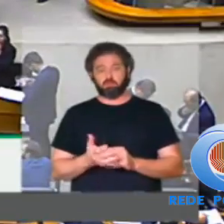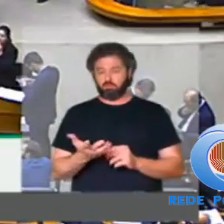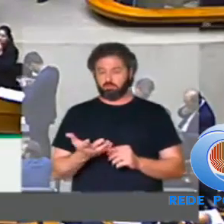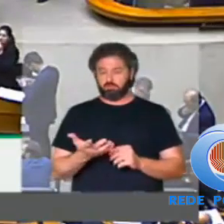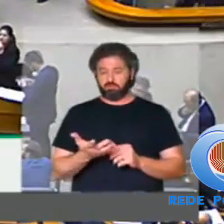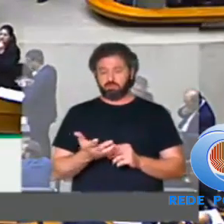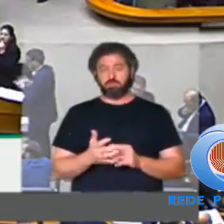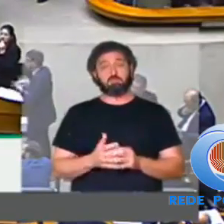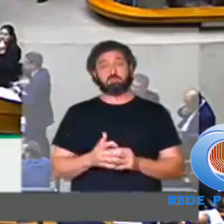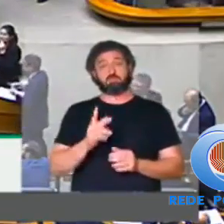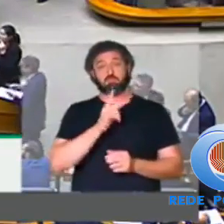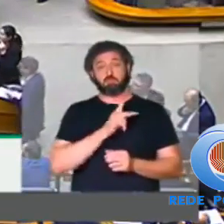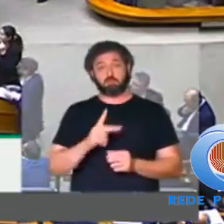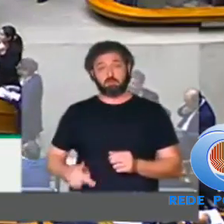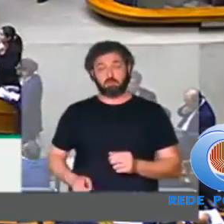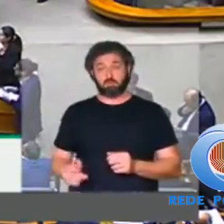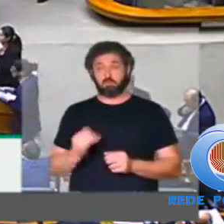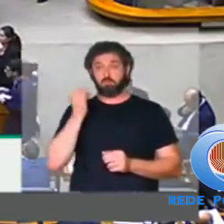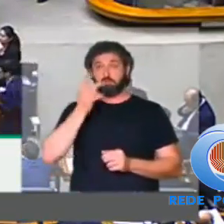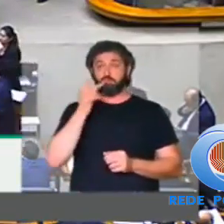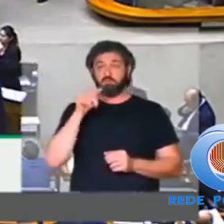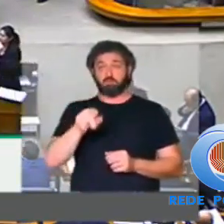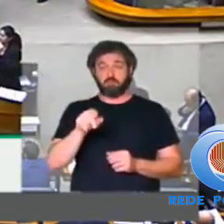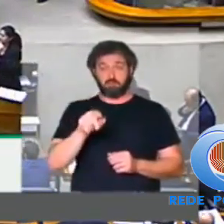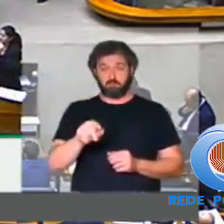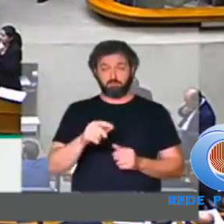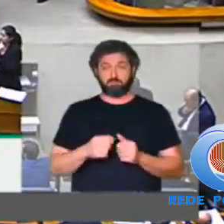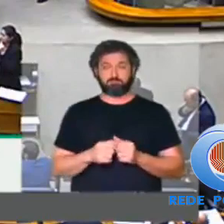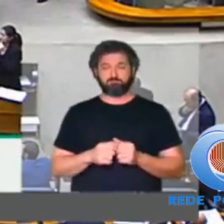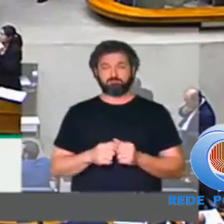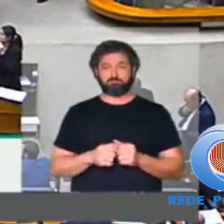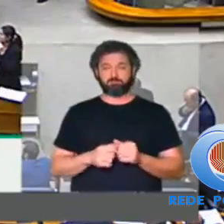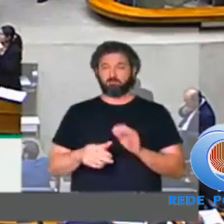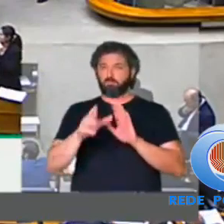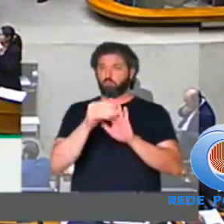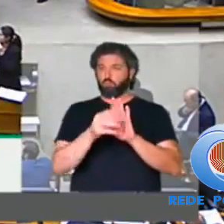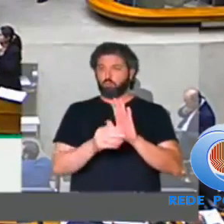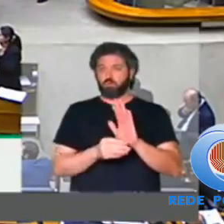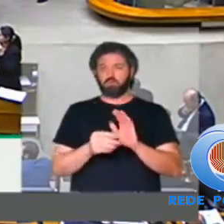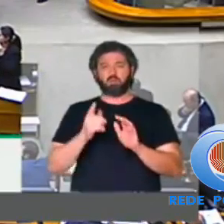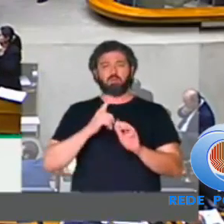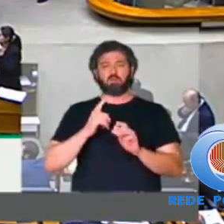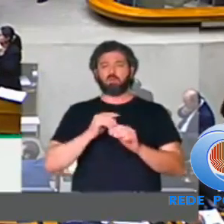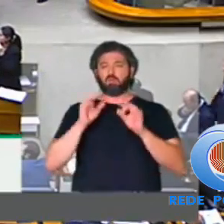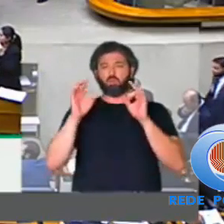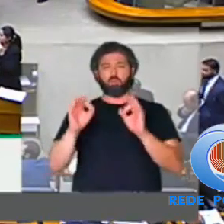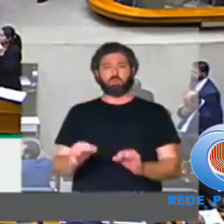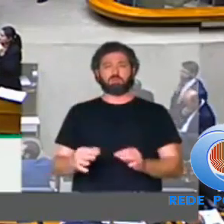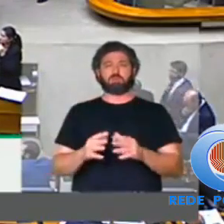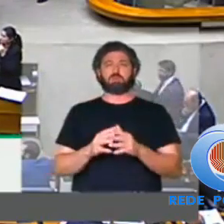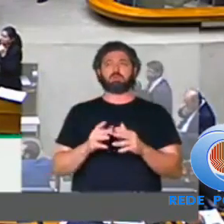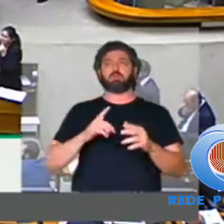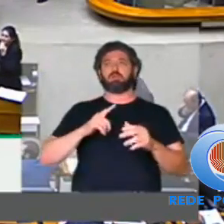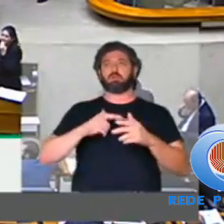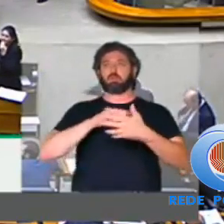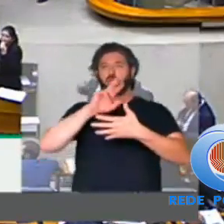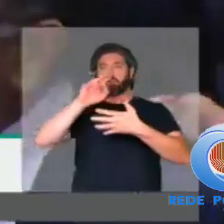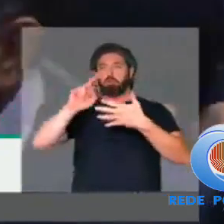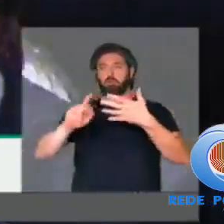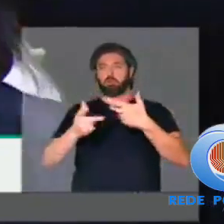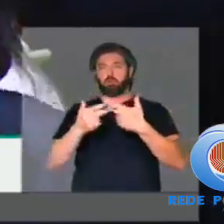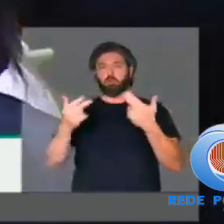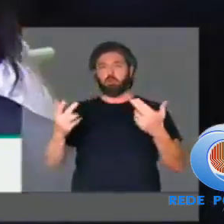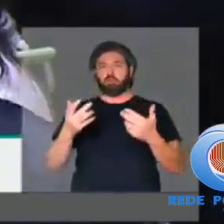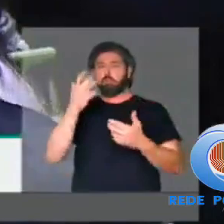Presidente, é importante dizer que essa matéria, ela teve, sem dúvida, várias questões